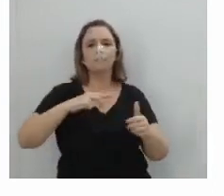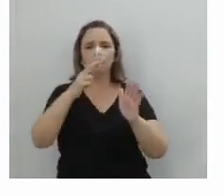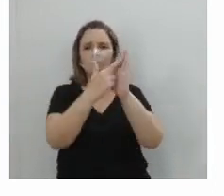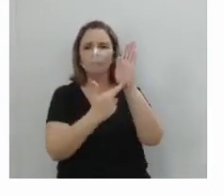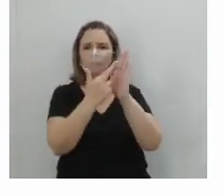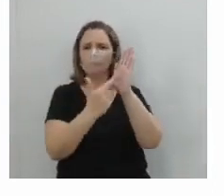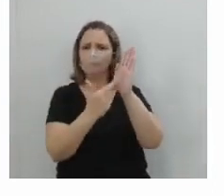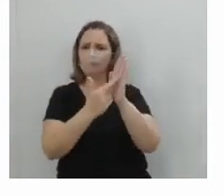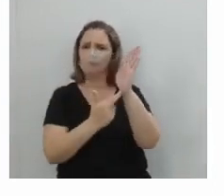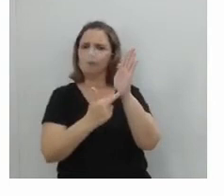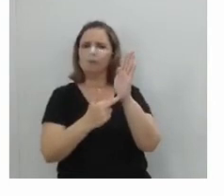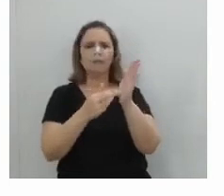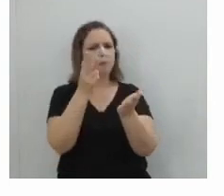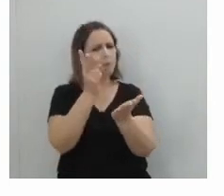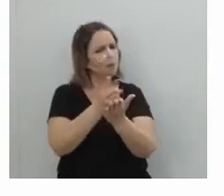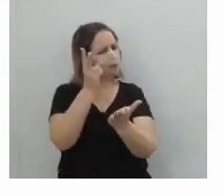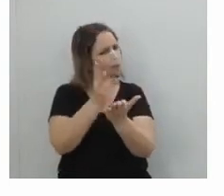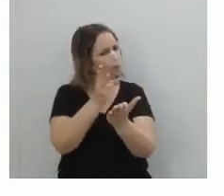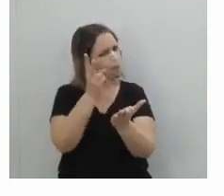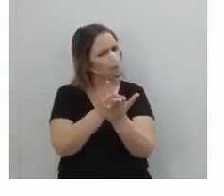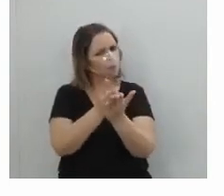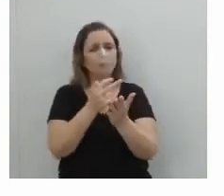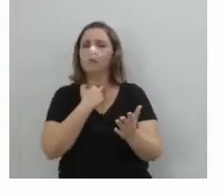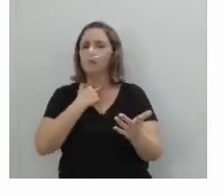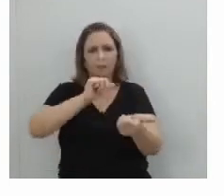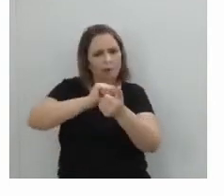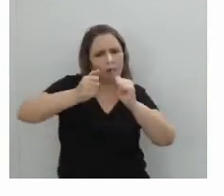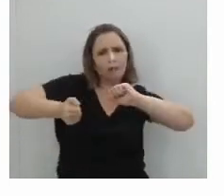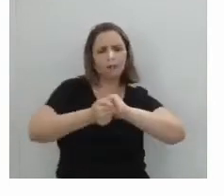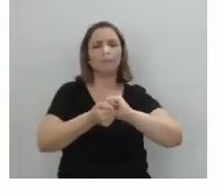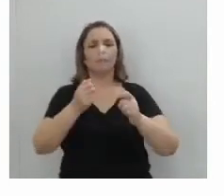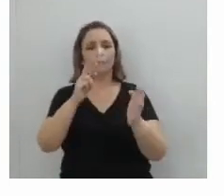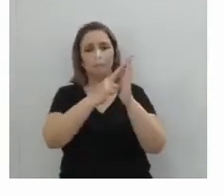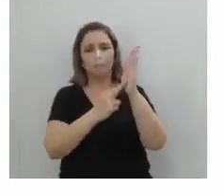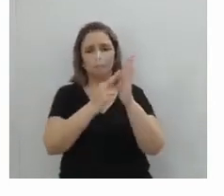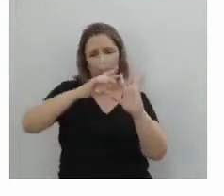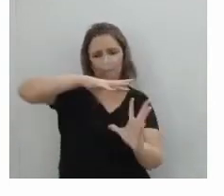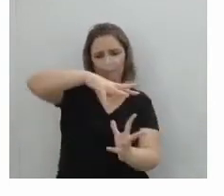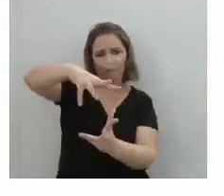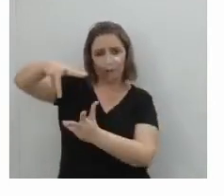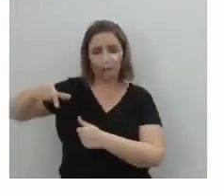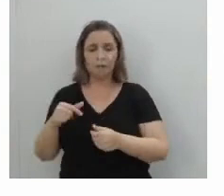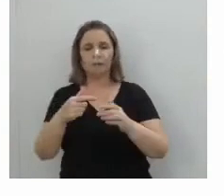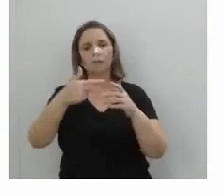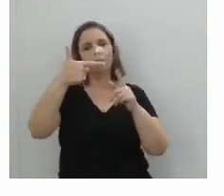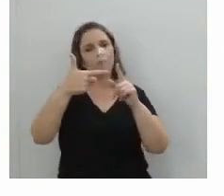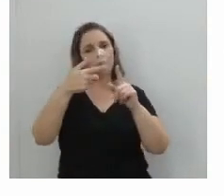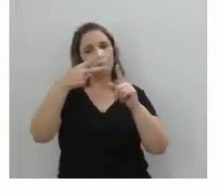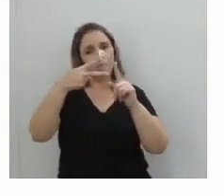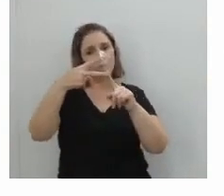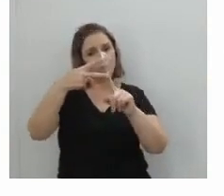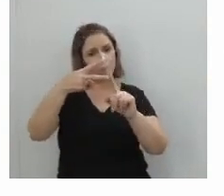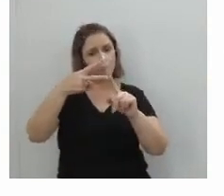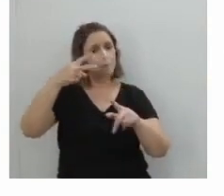regras fixas, regras que não podem ser adaptadas. São regras universais. Segundo ponto importante que